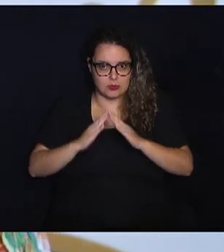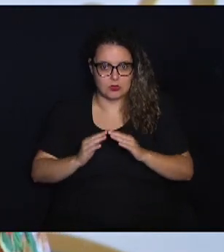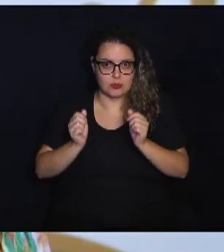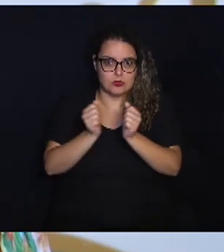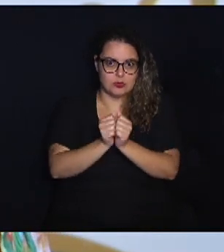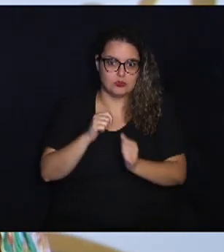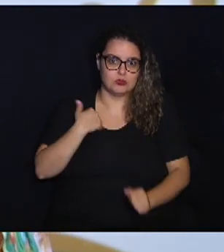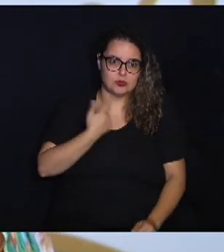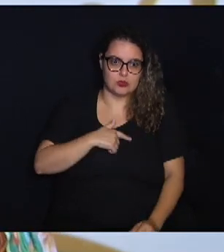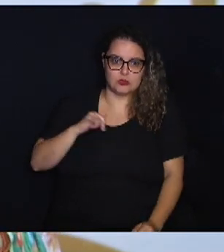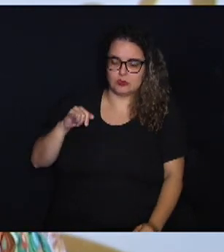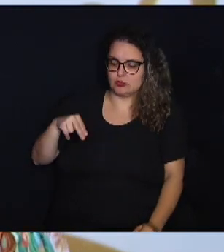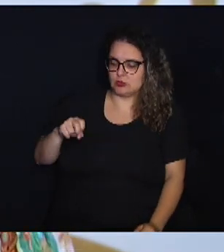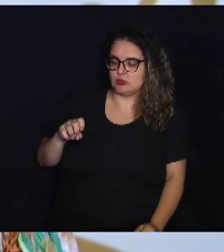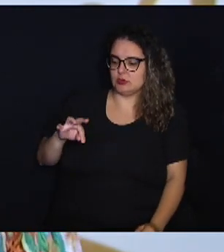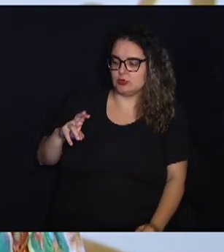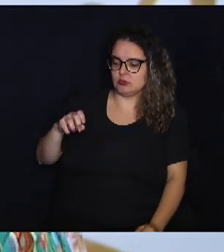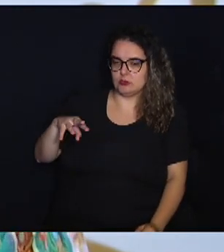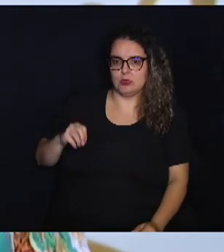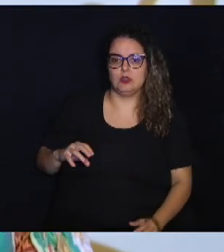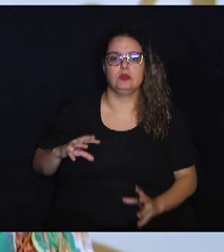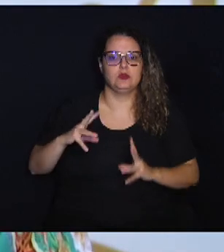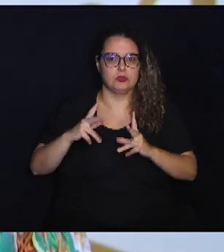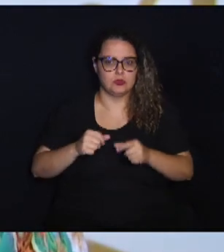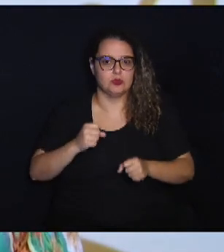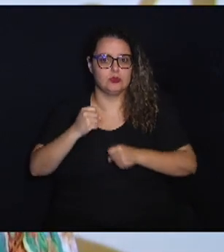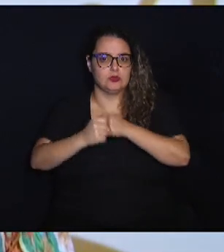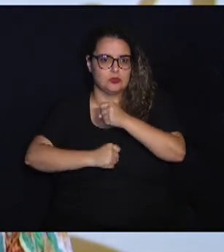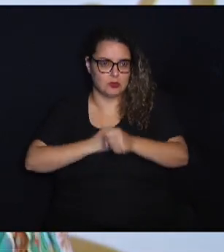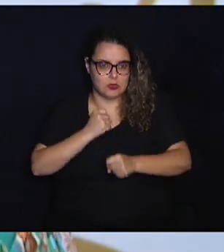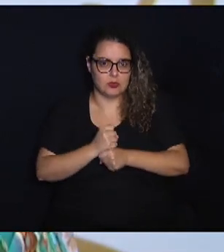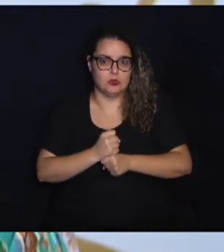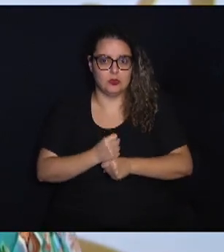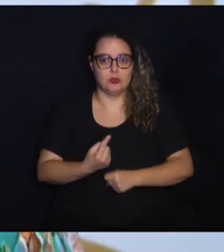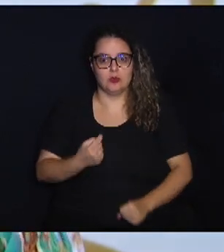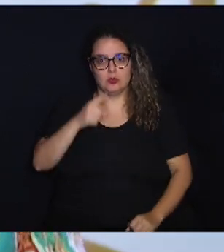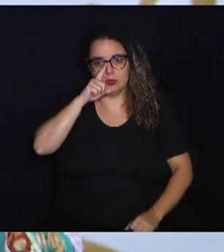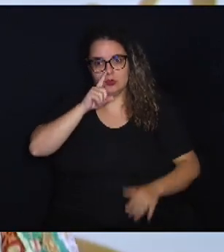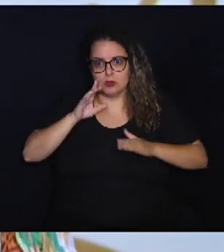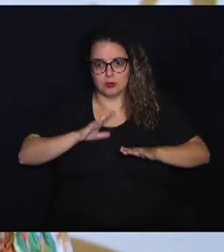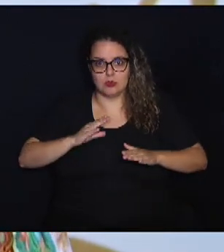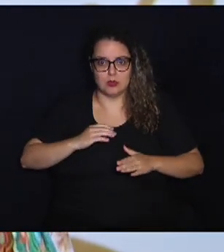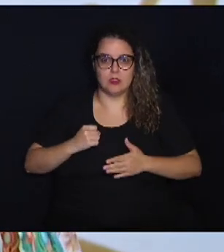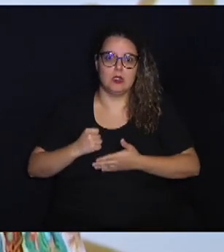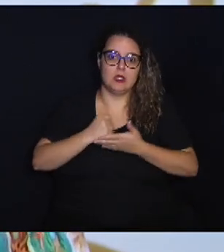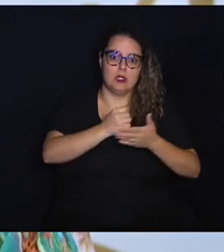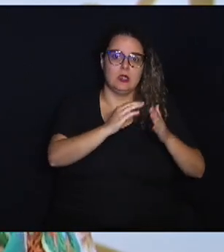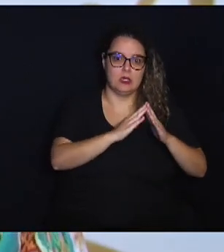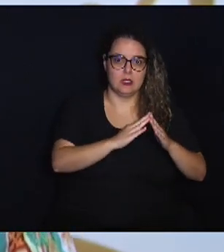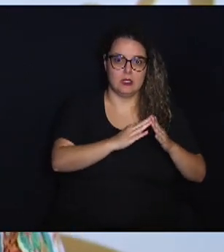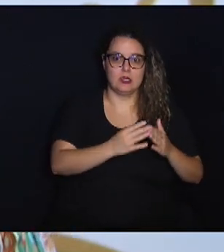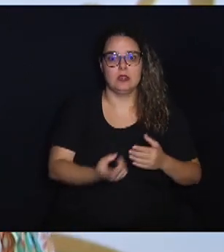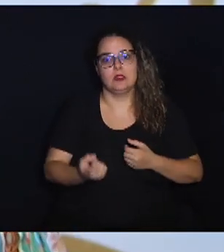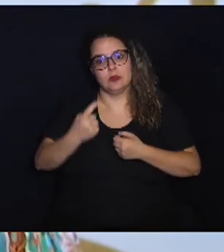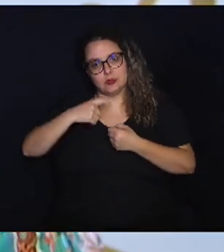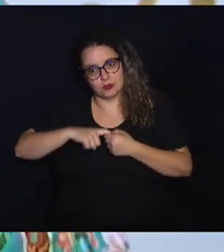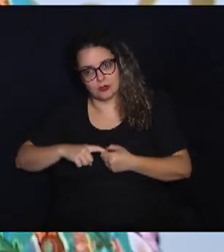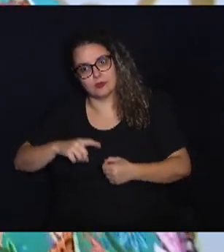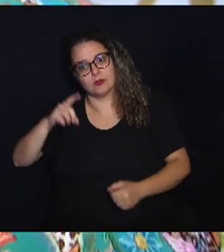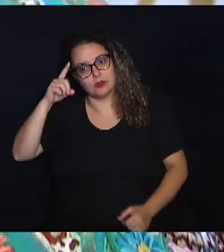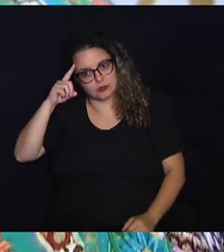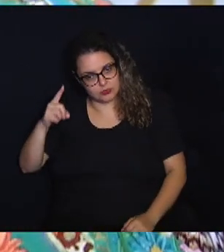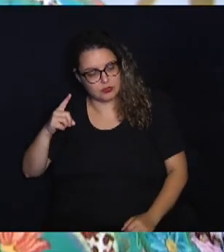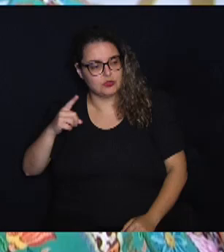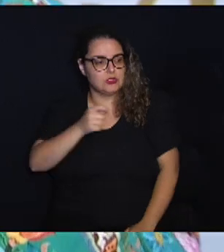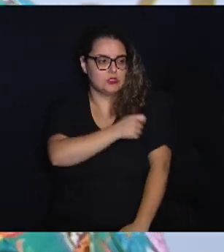instrumento e permanece com ele o ano todo. O único cuidado é que ele tem que levar para casa e trazer no dia da aula, mas é assim que funciona.